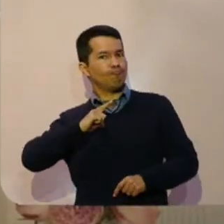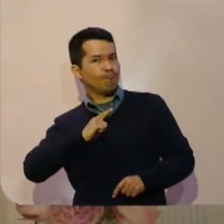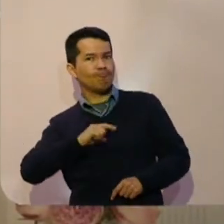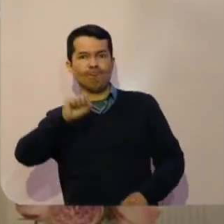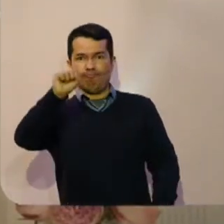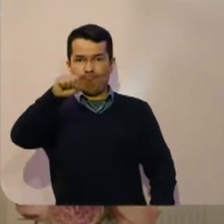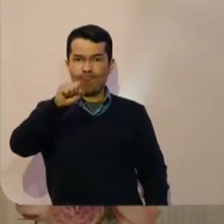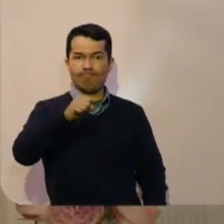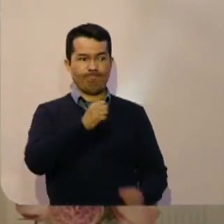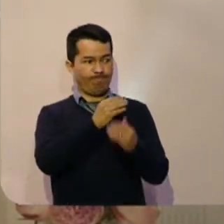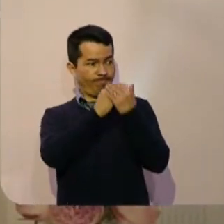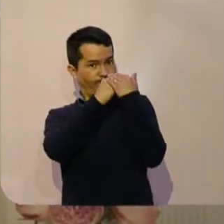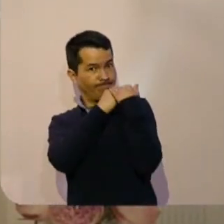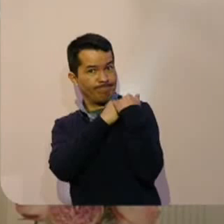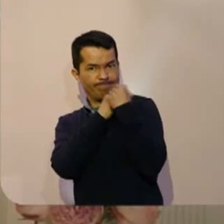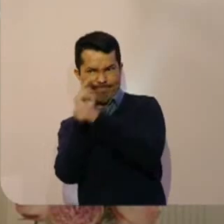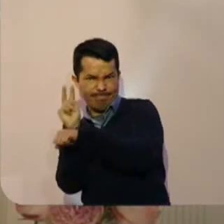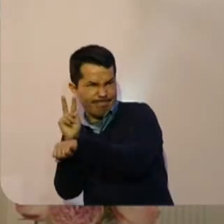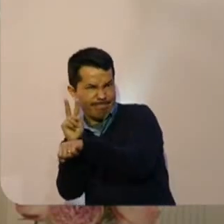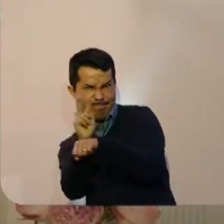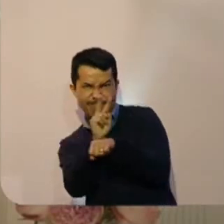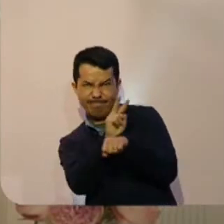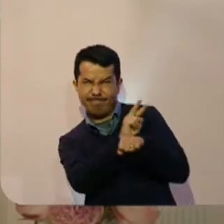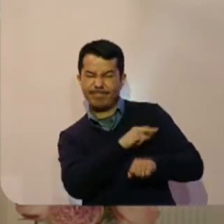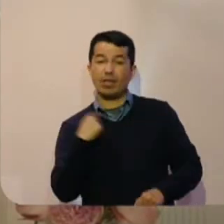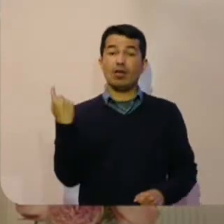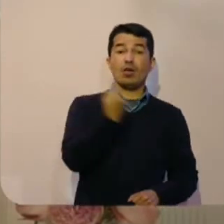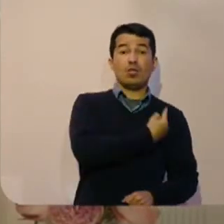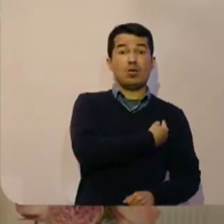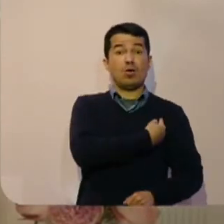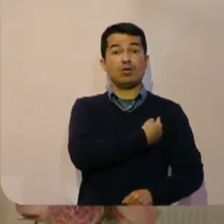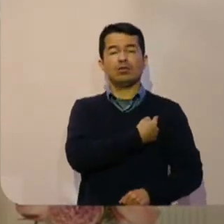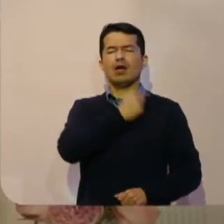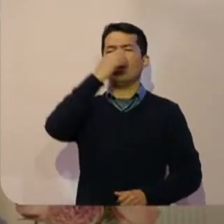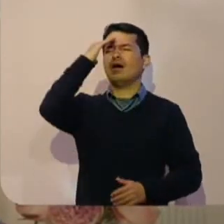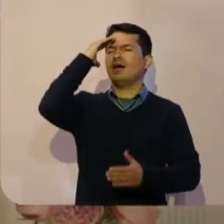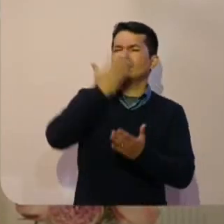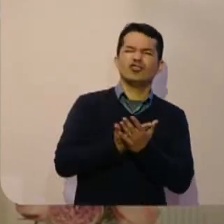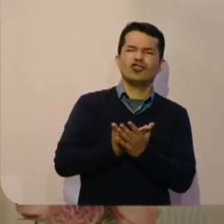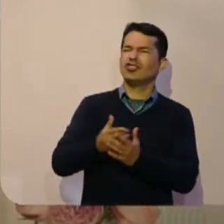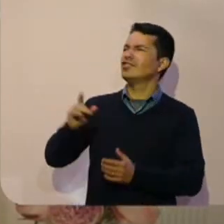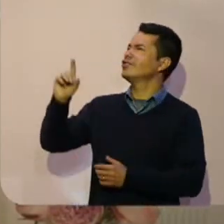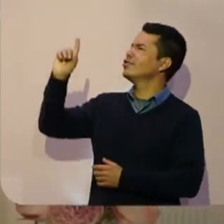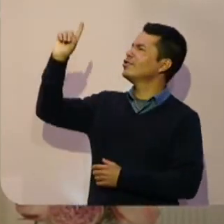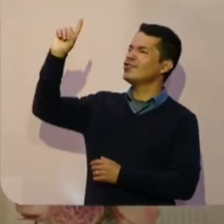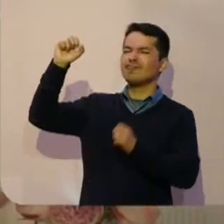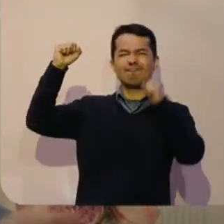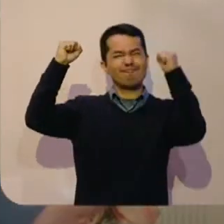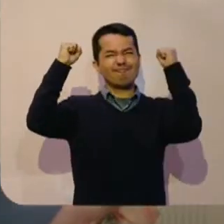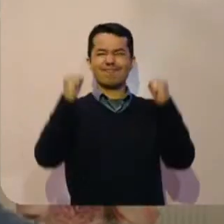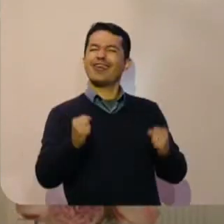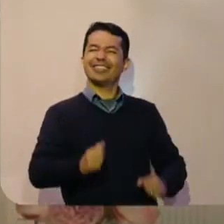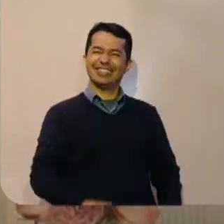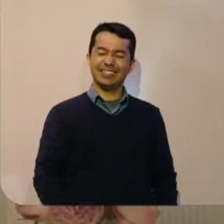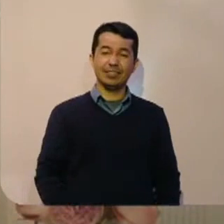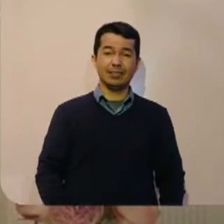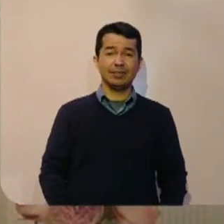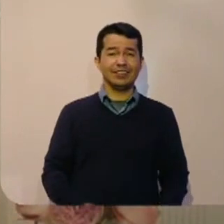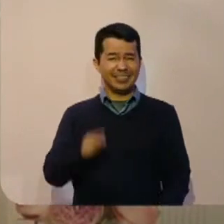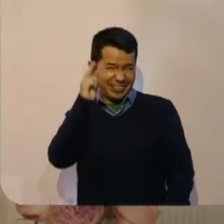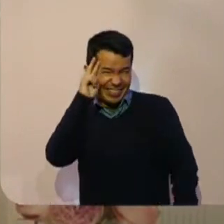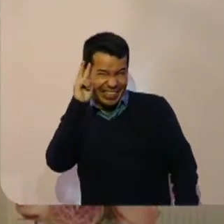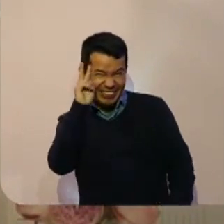nós possamos aprender a descansar no poder dele. Por isso, Jesus disse, posso viver um dia de cada